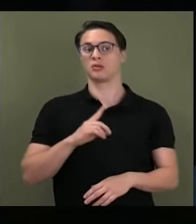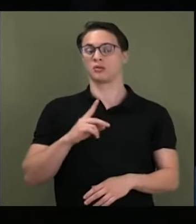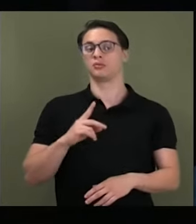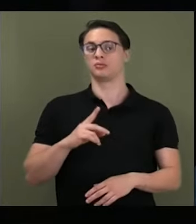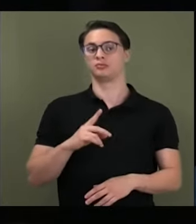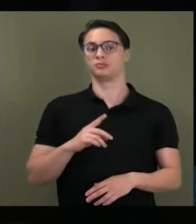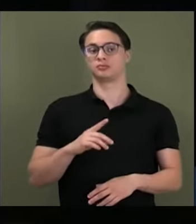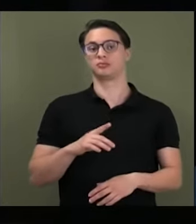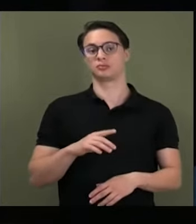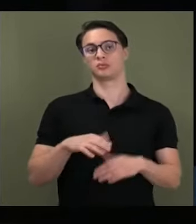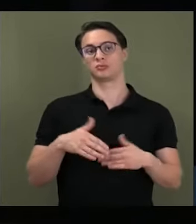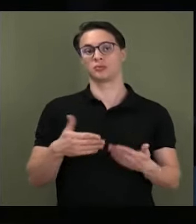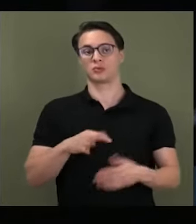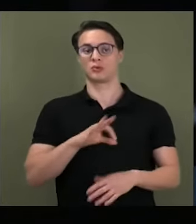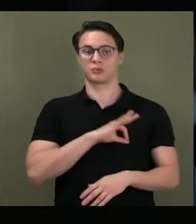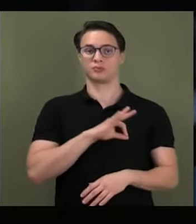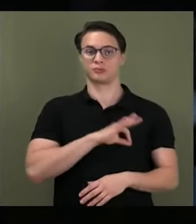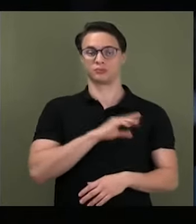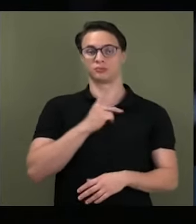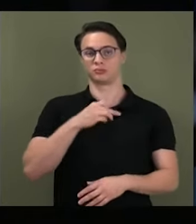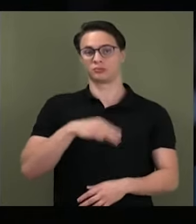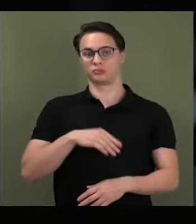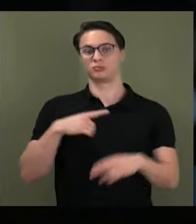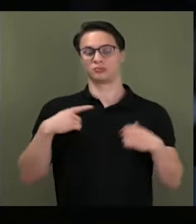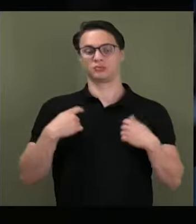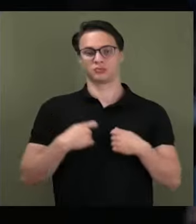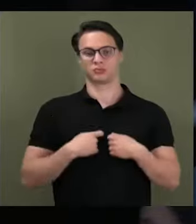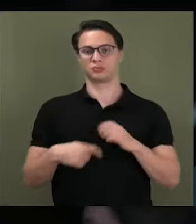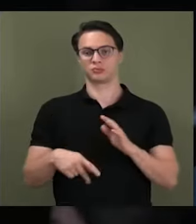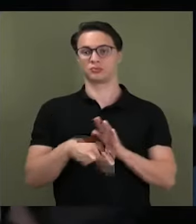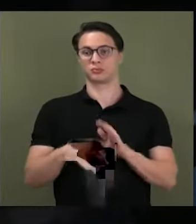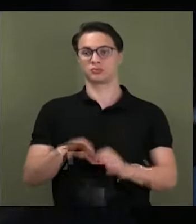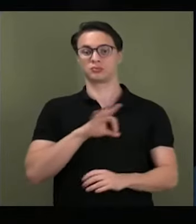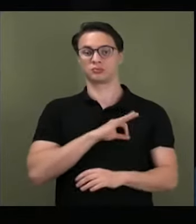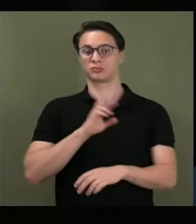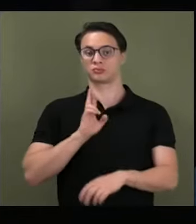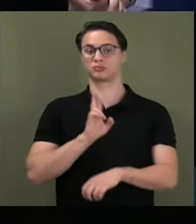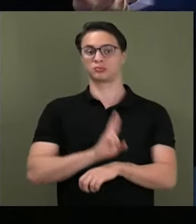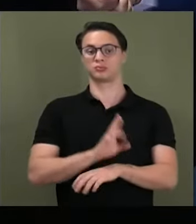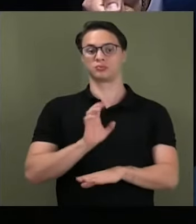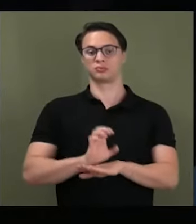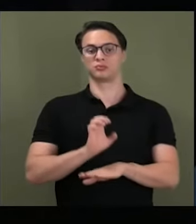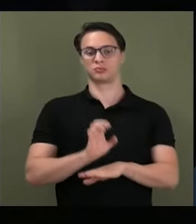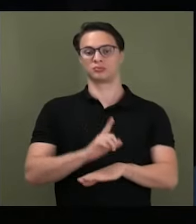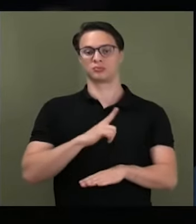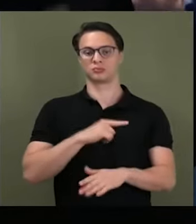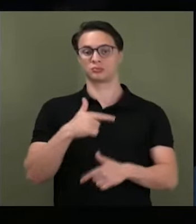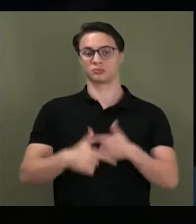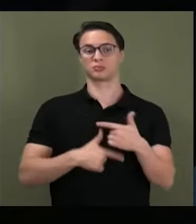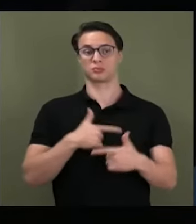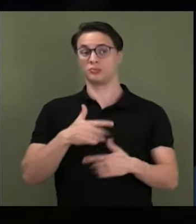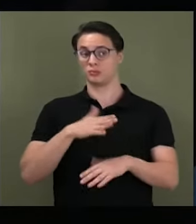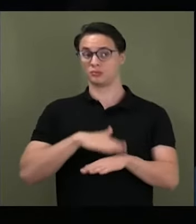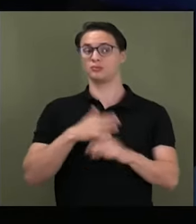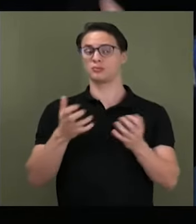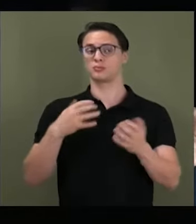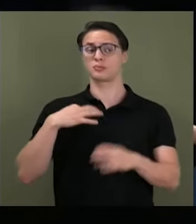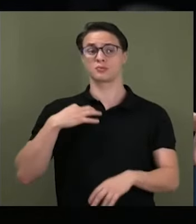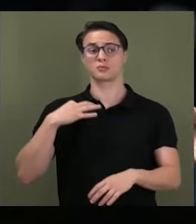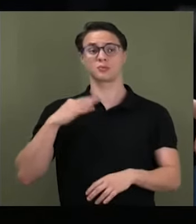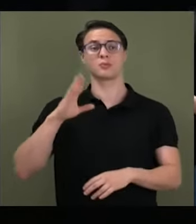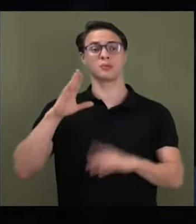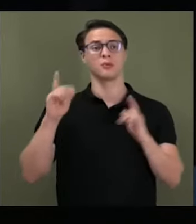polícia militar, ele vestido com a farda, representando o Estado, ele atuando, e quando ele quer ser candidato, ele pode